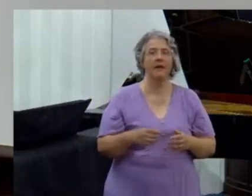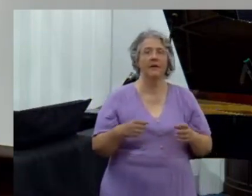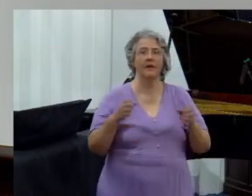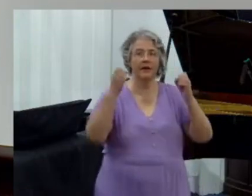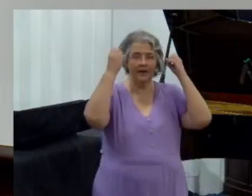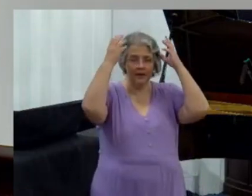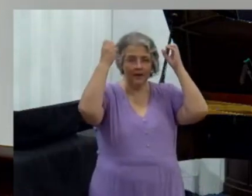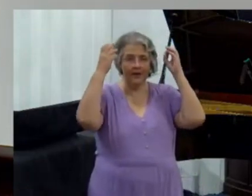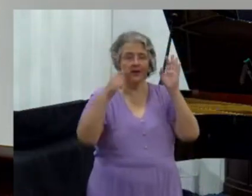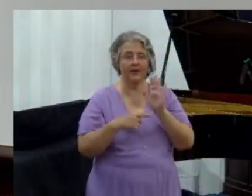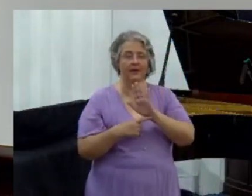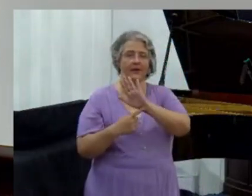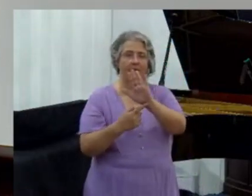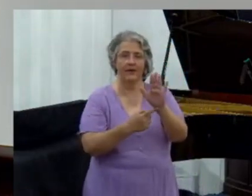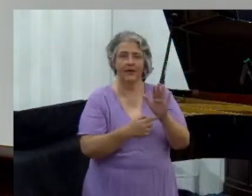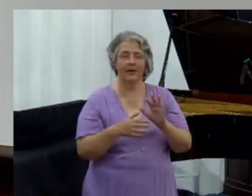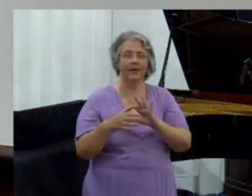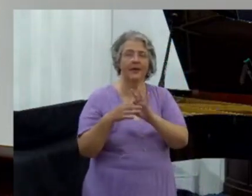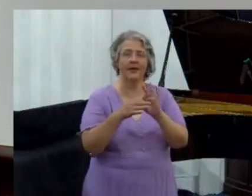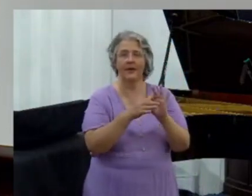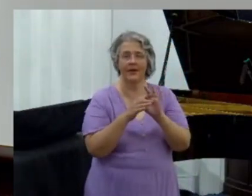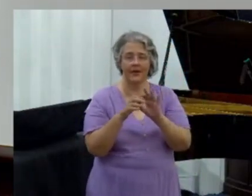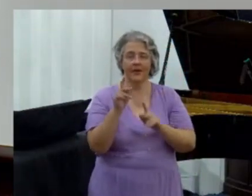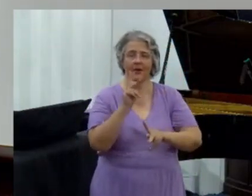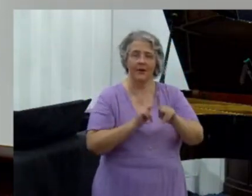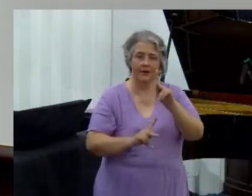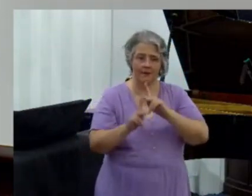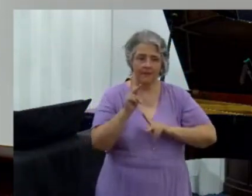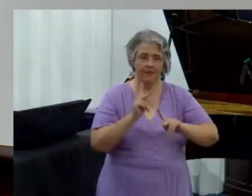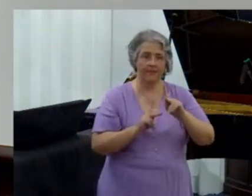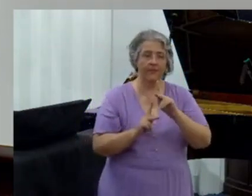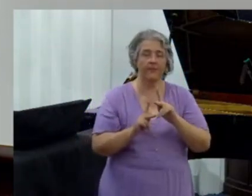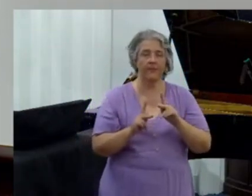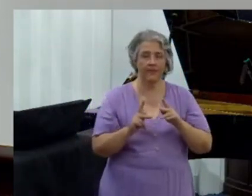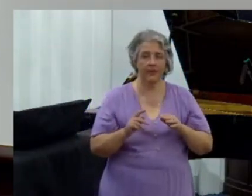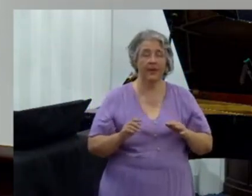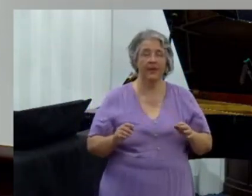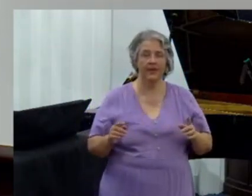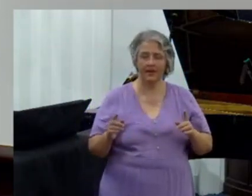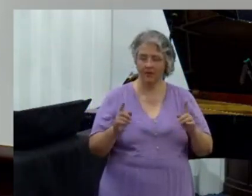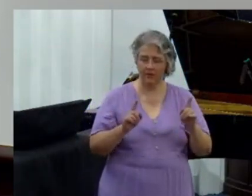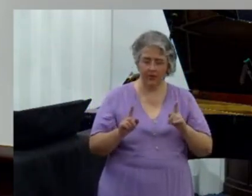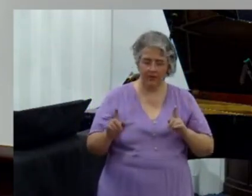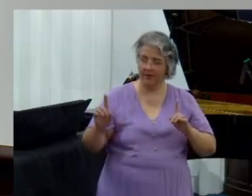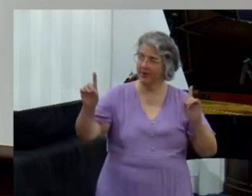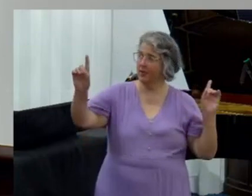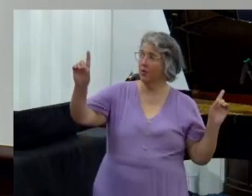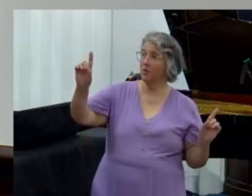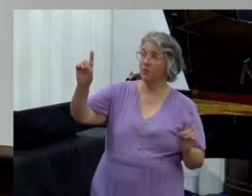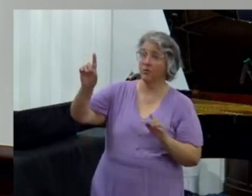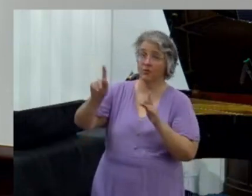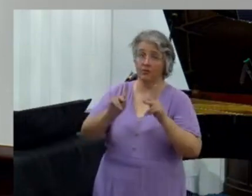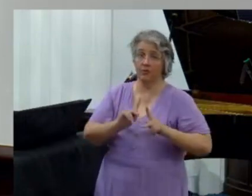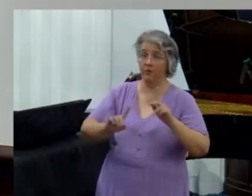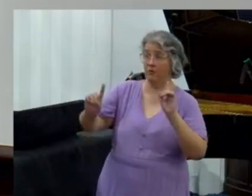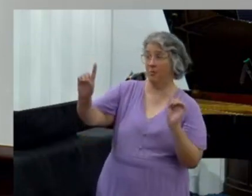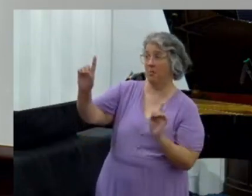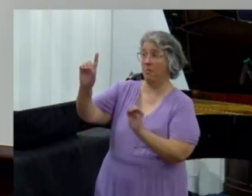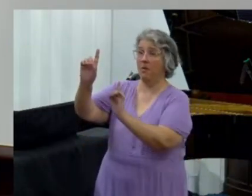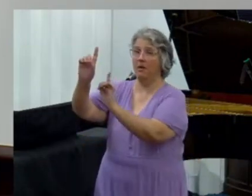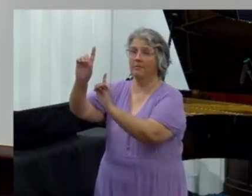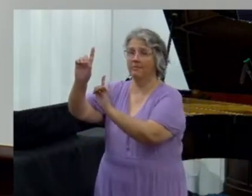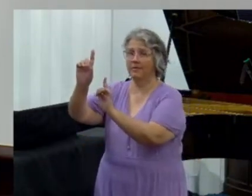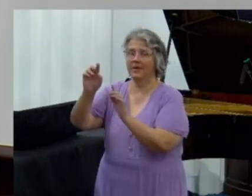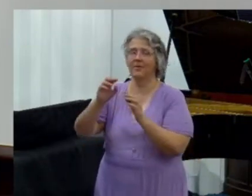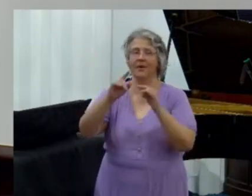deveria representar a comunhão de Deus com o seu povo e então fazer com que o povo se aproximasse de Deus. Assim era com o templo